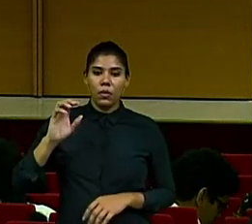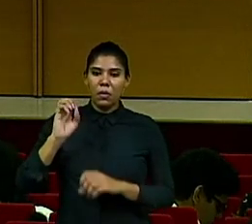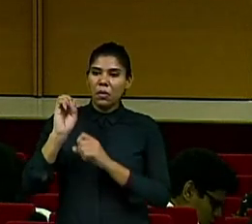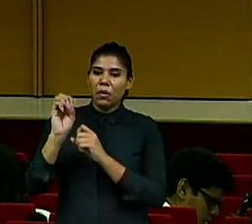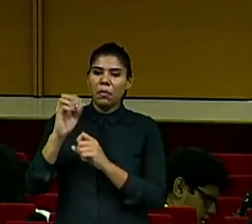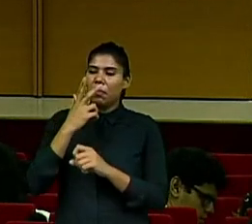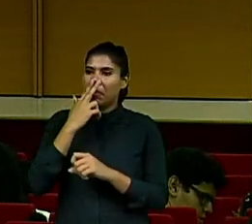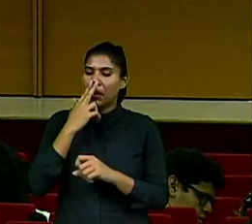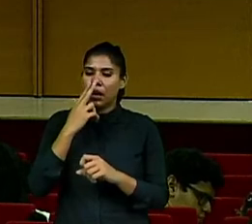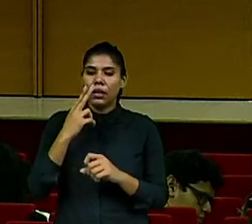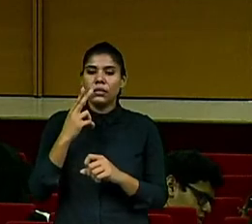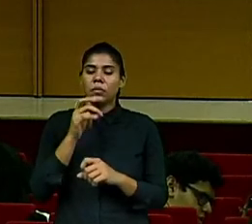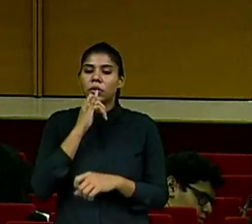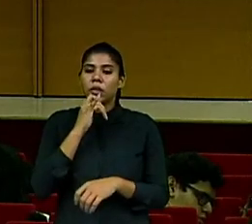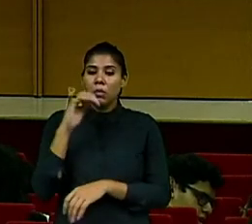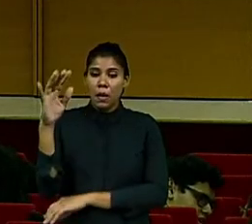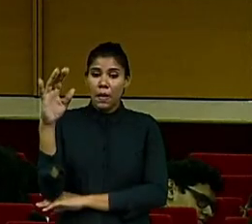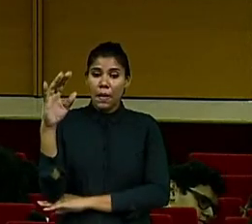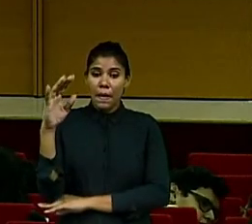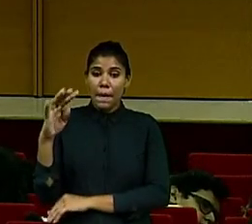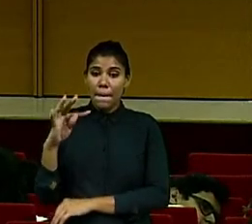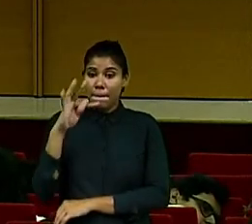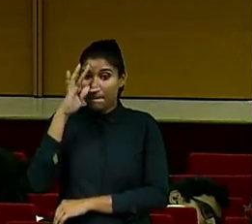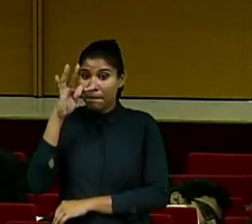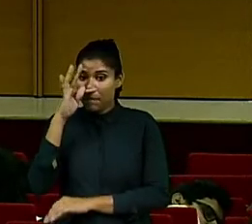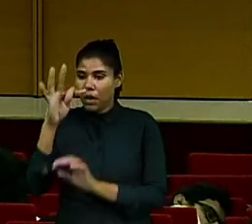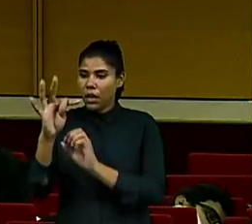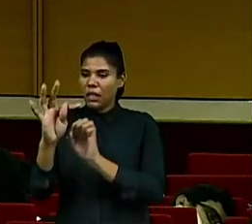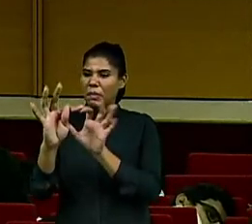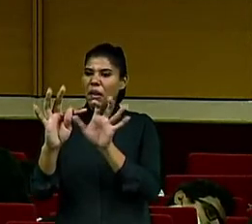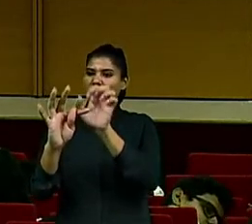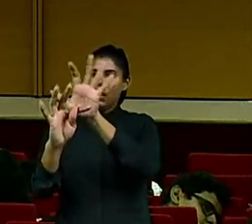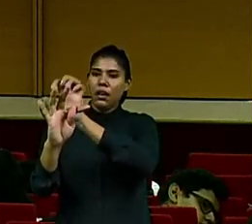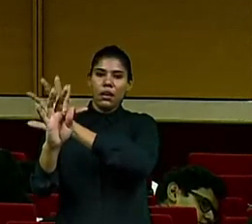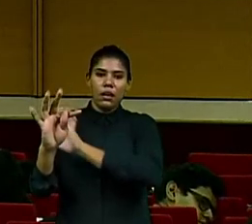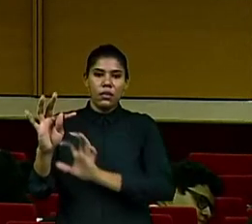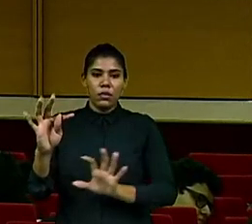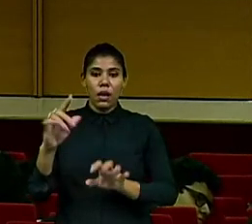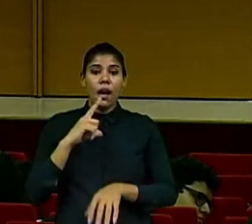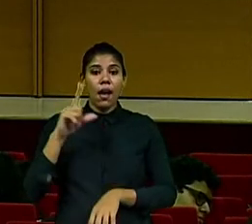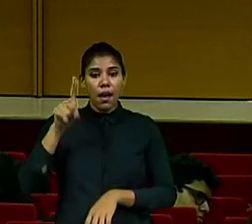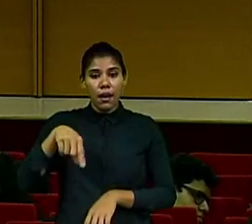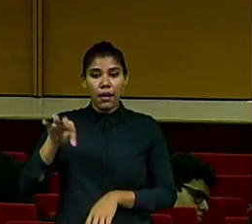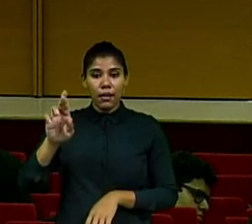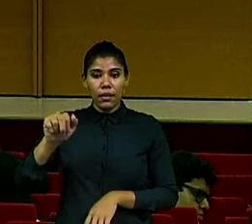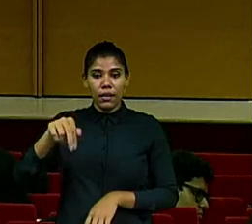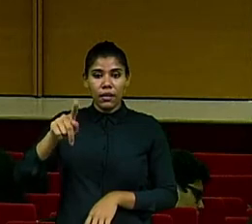a planta que tava brilhando era transgênica era recebeu